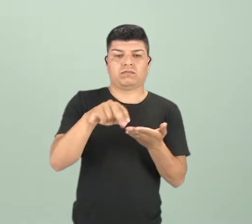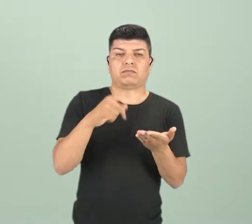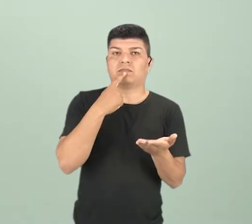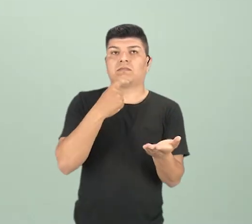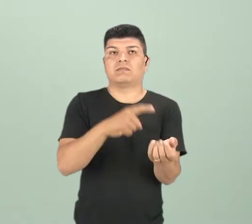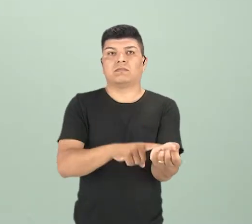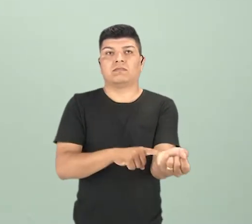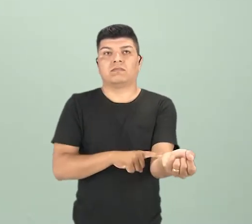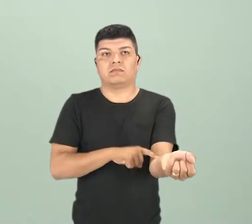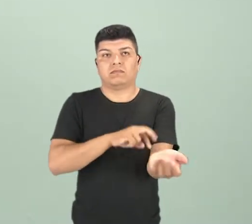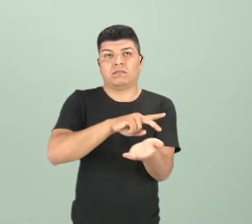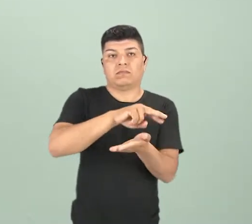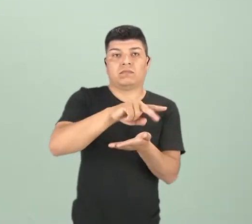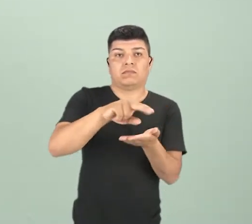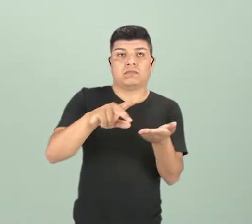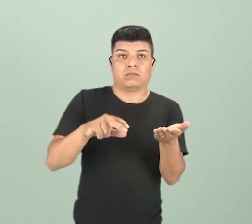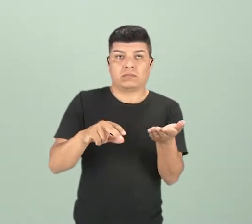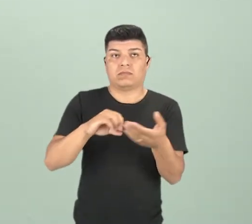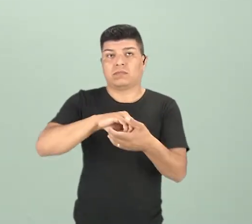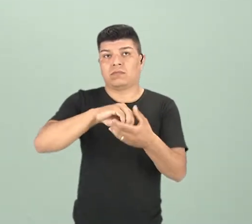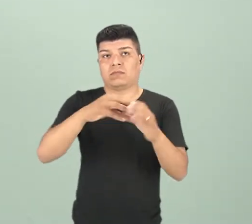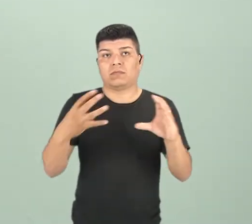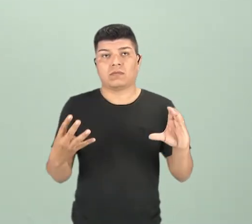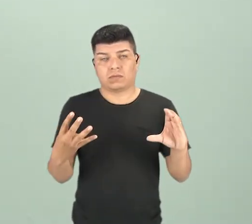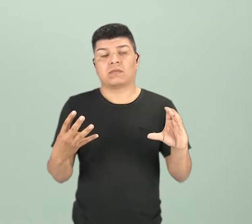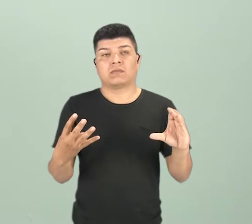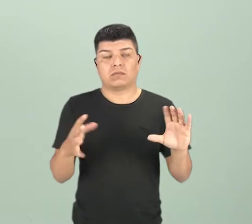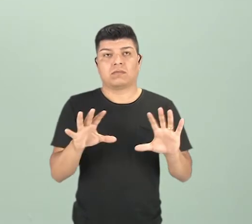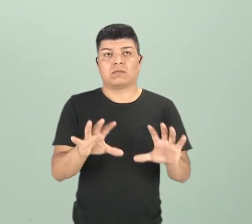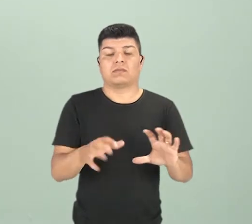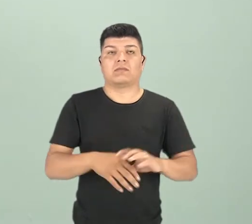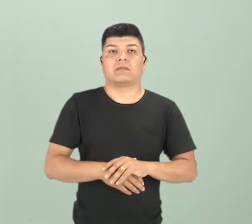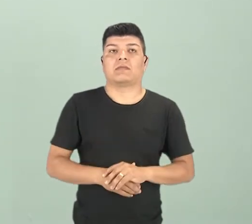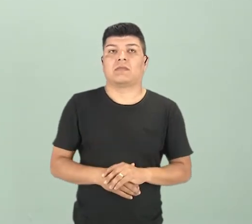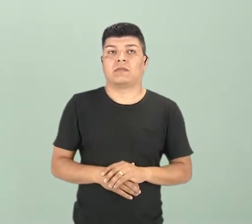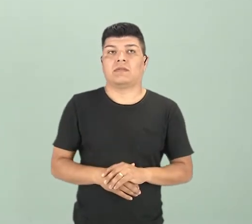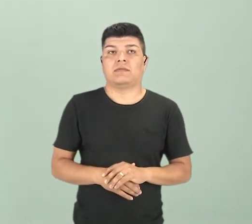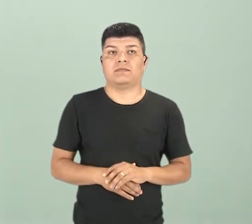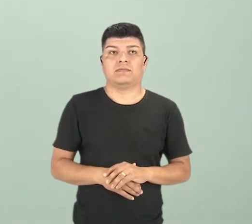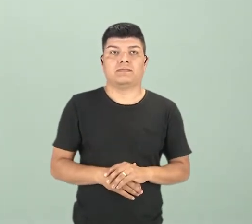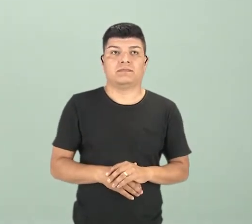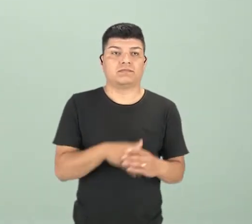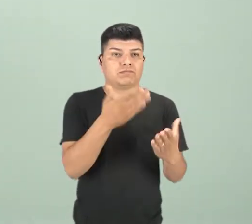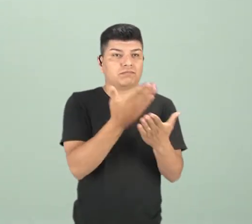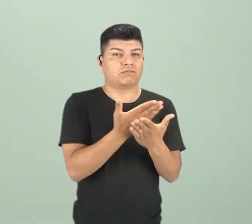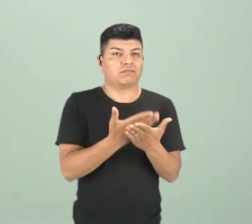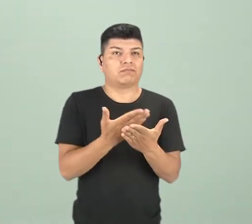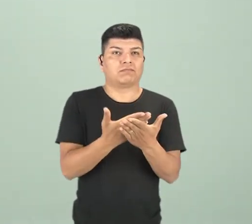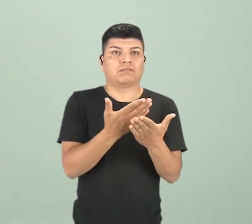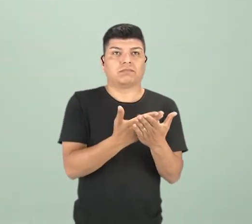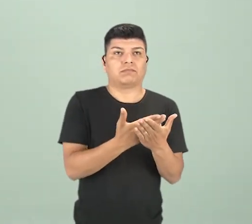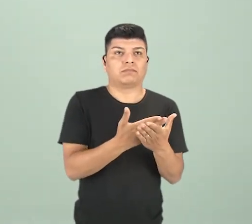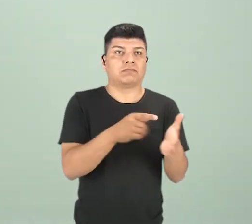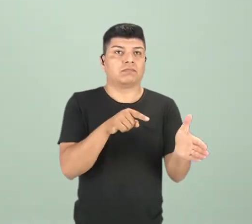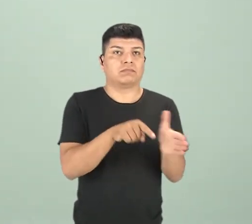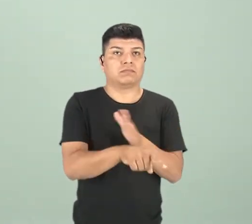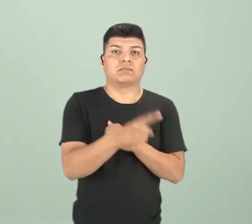sangues e diferentes características para eles, tá? E para o estudo da